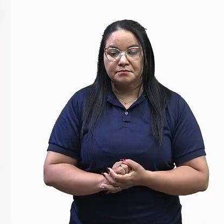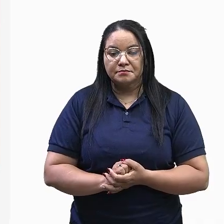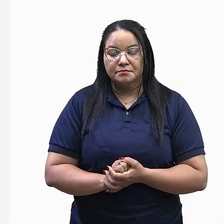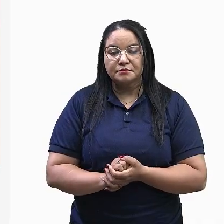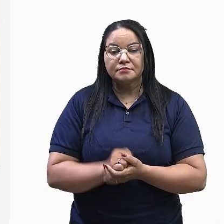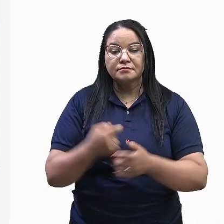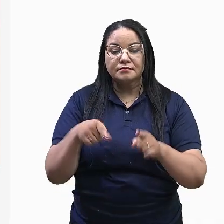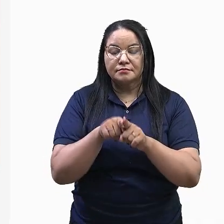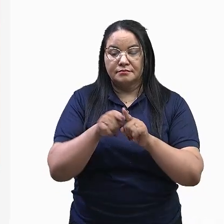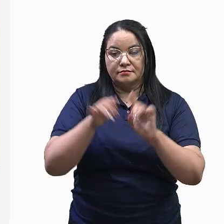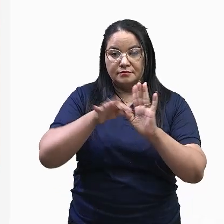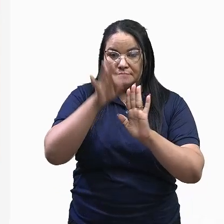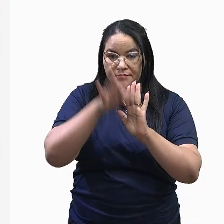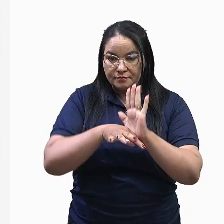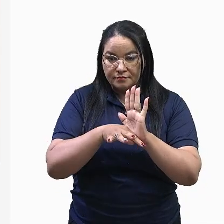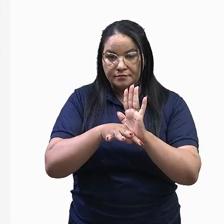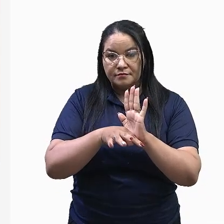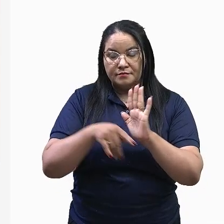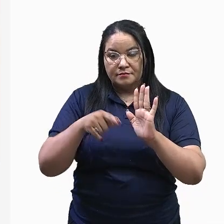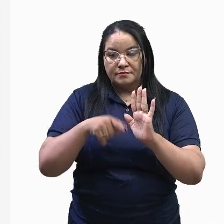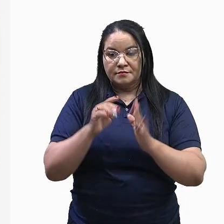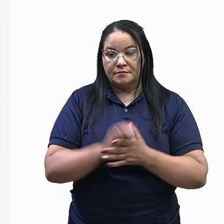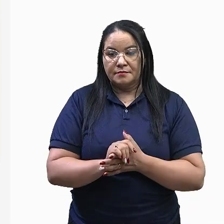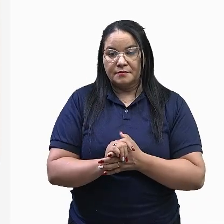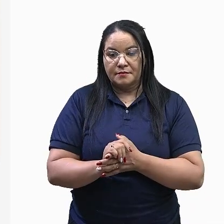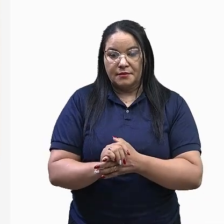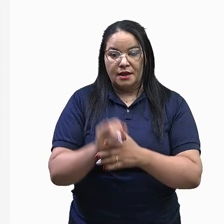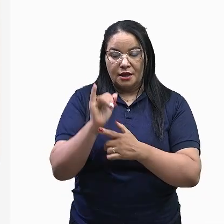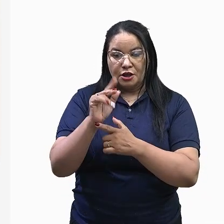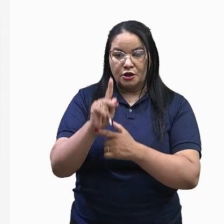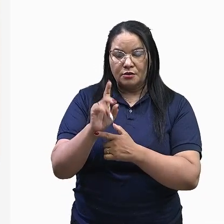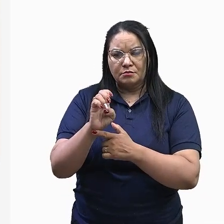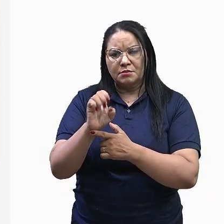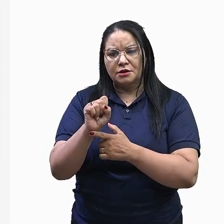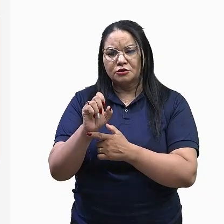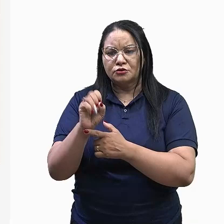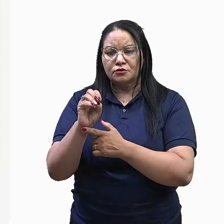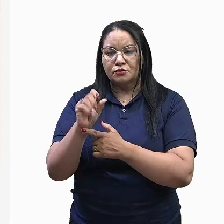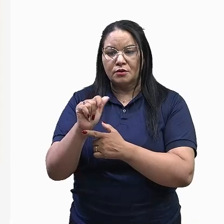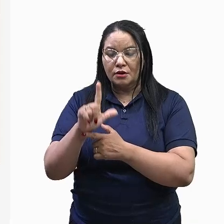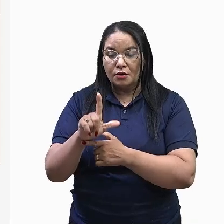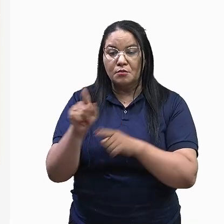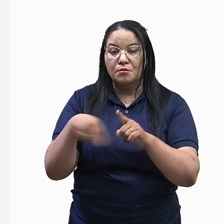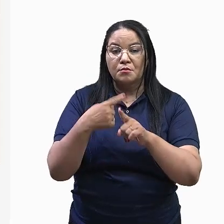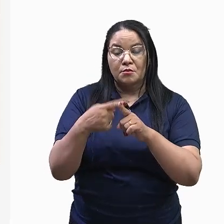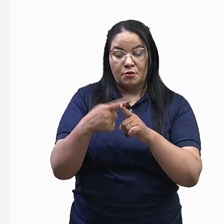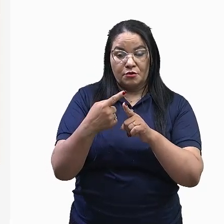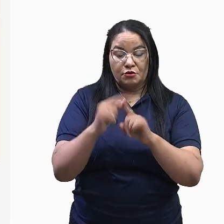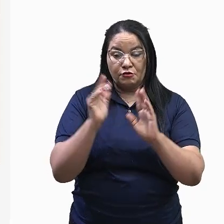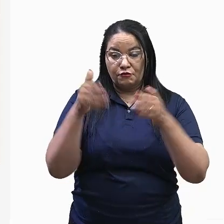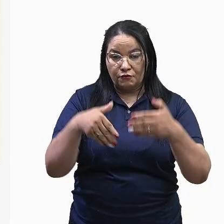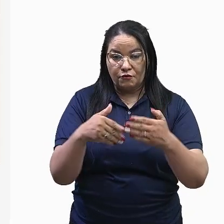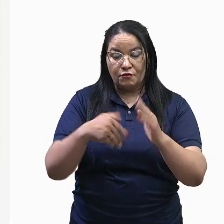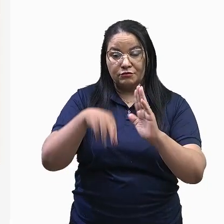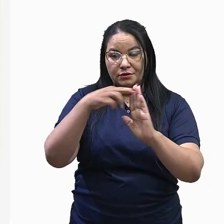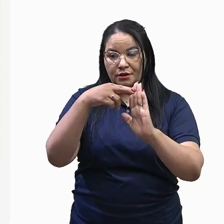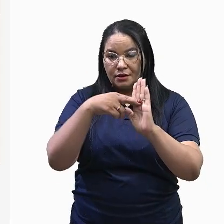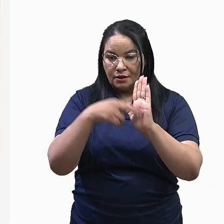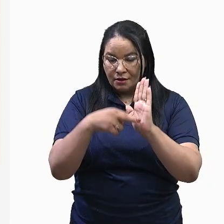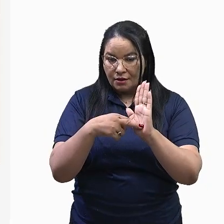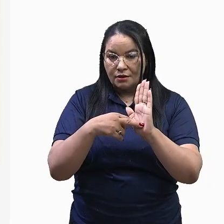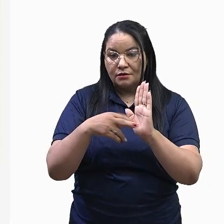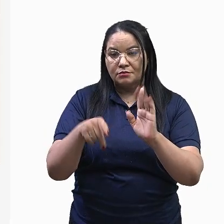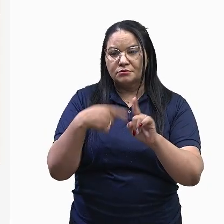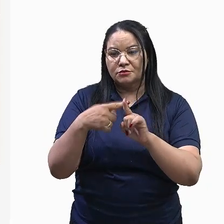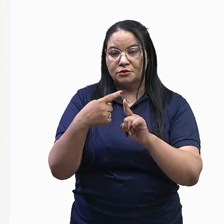é impessoal, porque o foco está na regra em si, né, e não no emissor